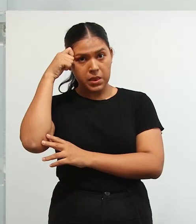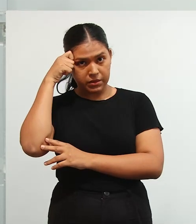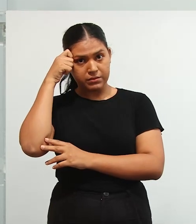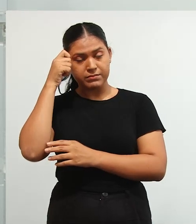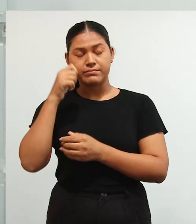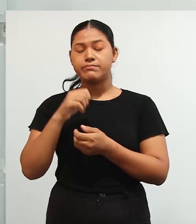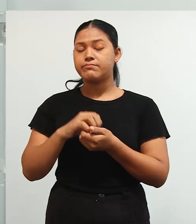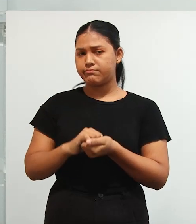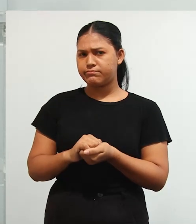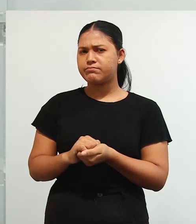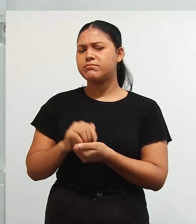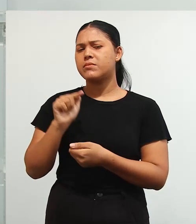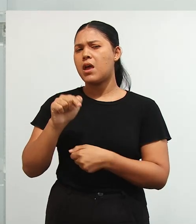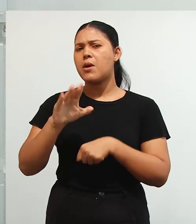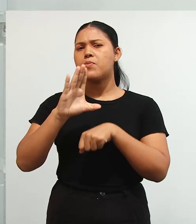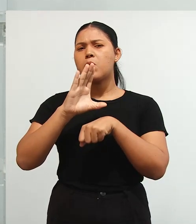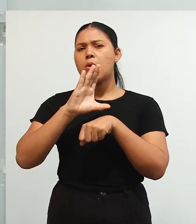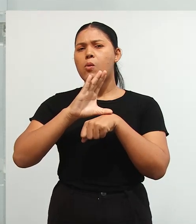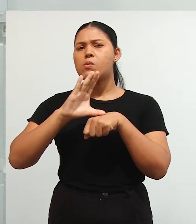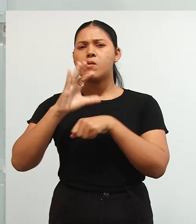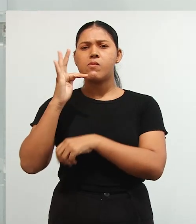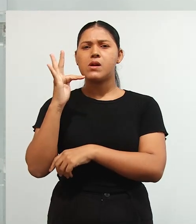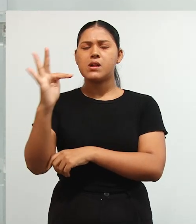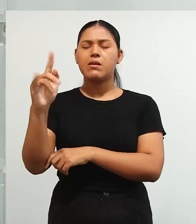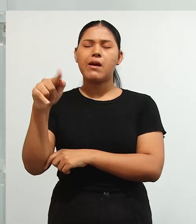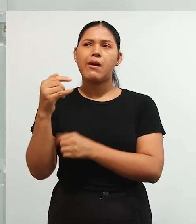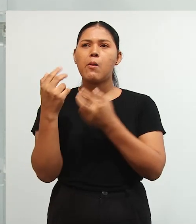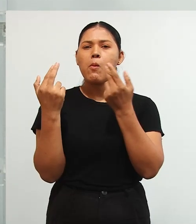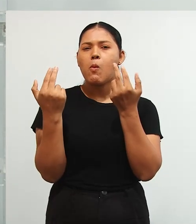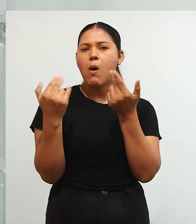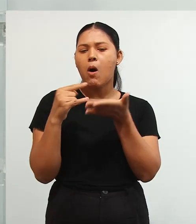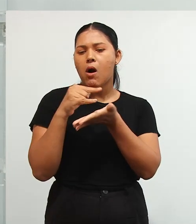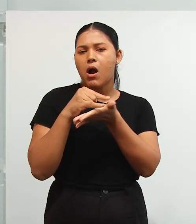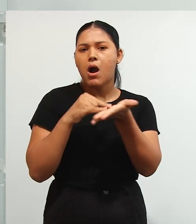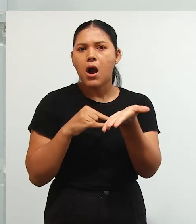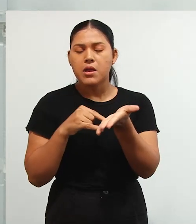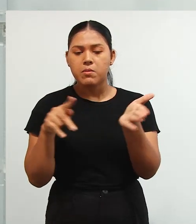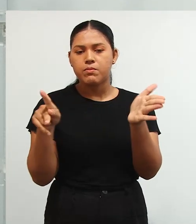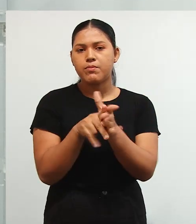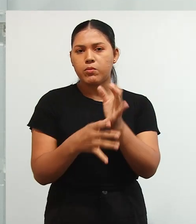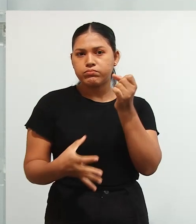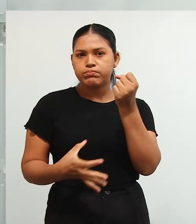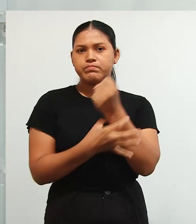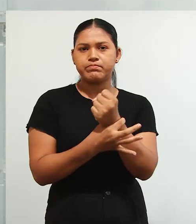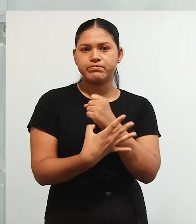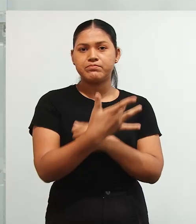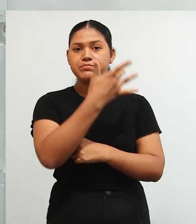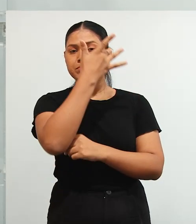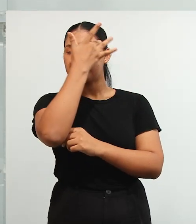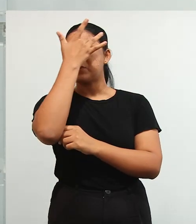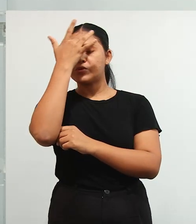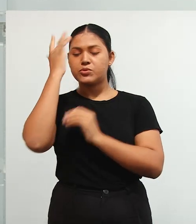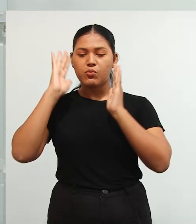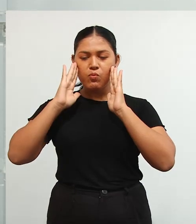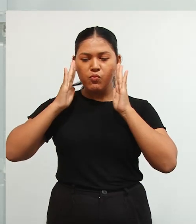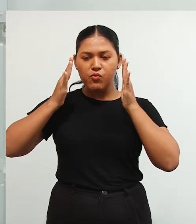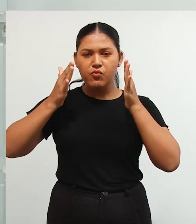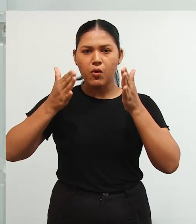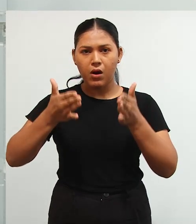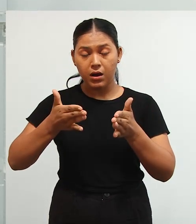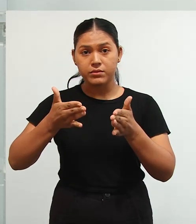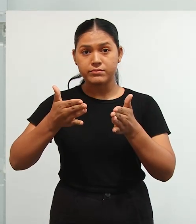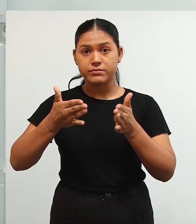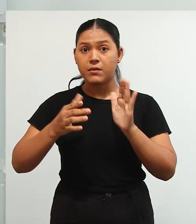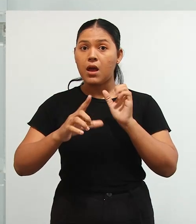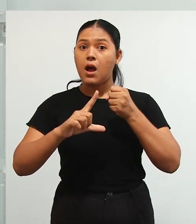é conhecida como Carta Cidadã, né? Contra todo aquele entulho autoritário, né? O artigo